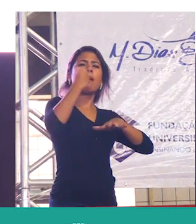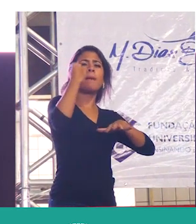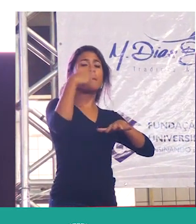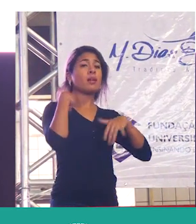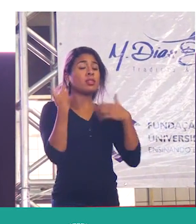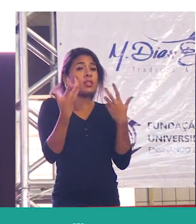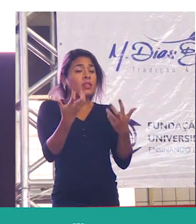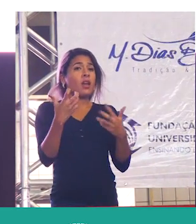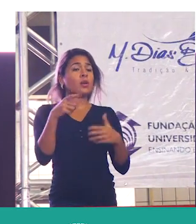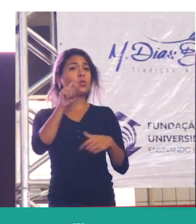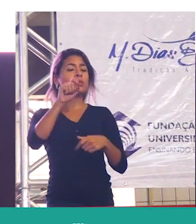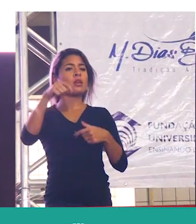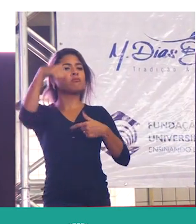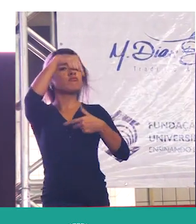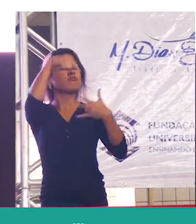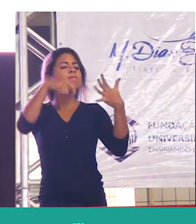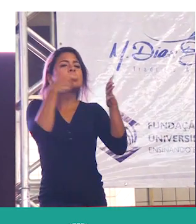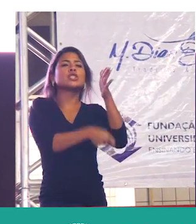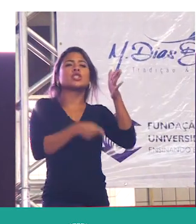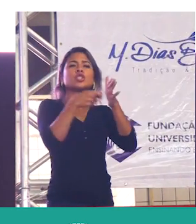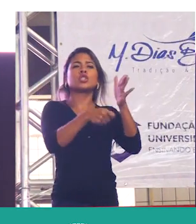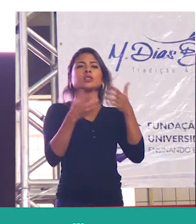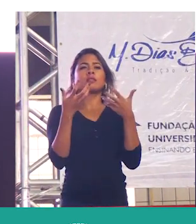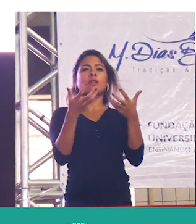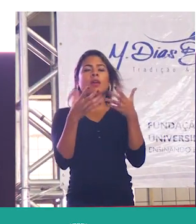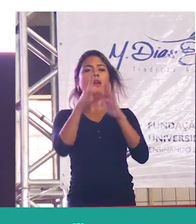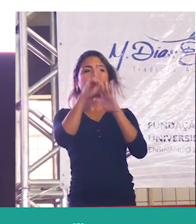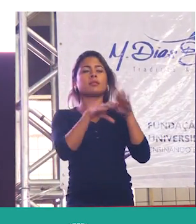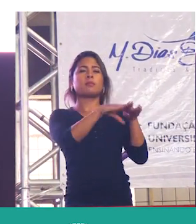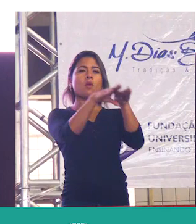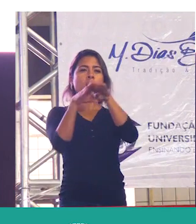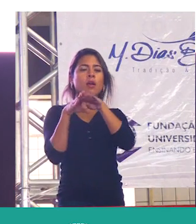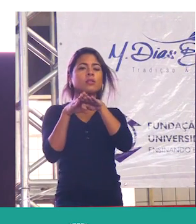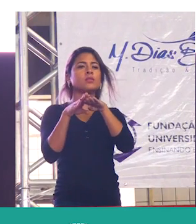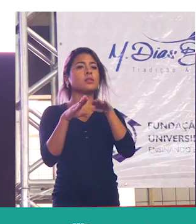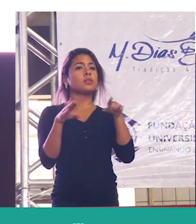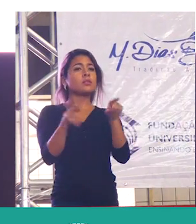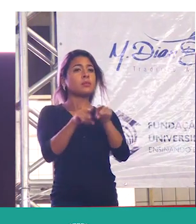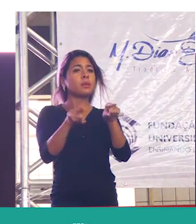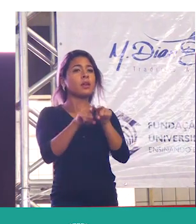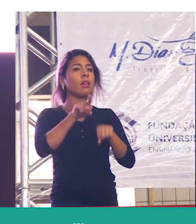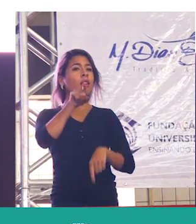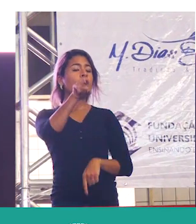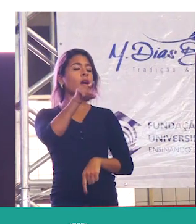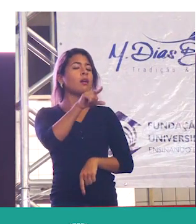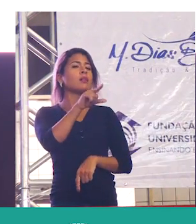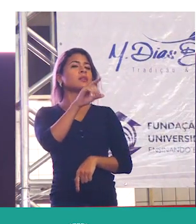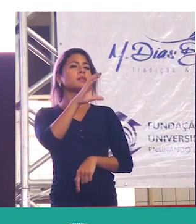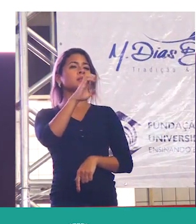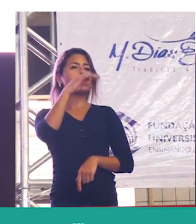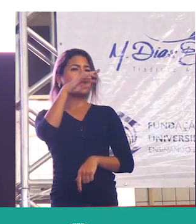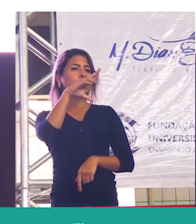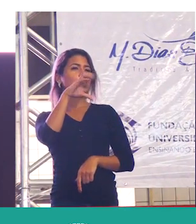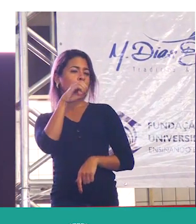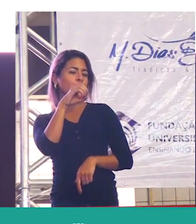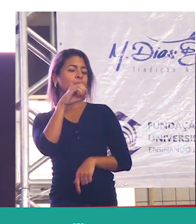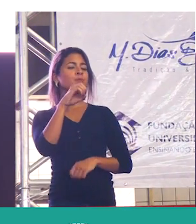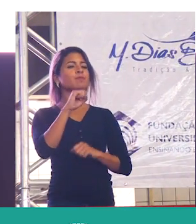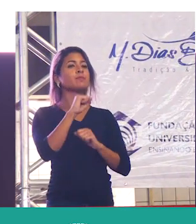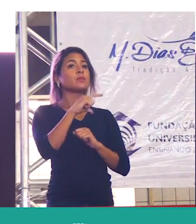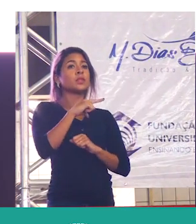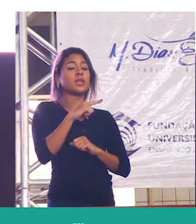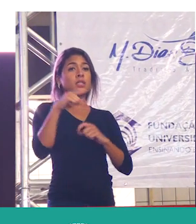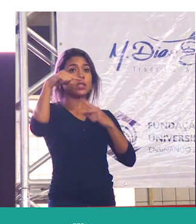entre outras coisas, a abertura democrática, o atentado do Rio Centro. 2 militares